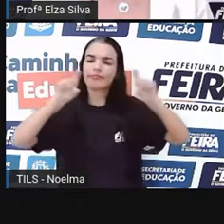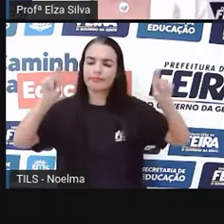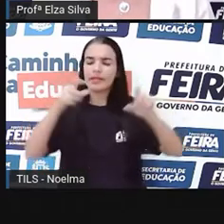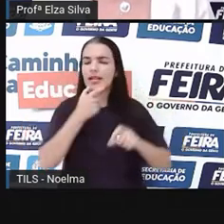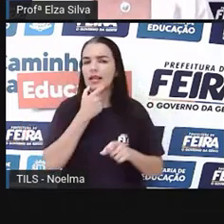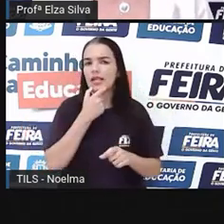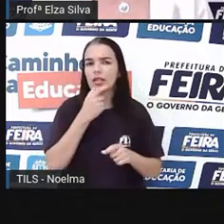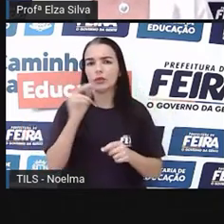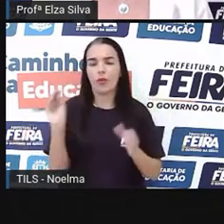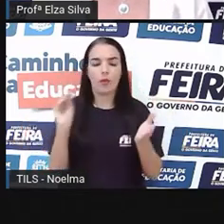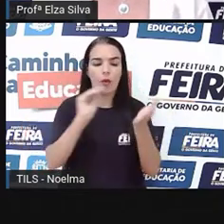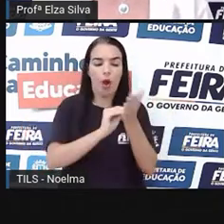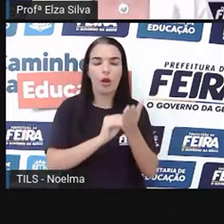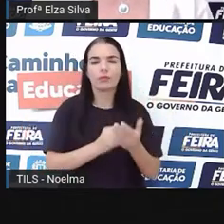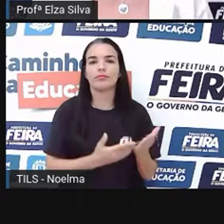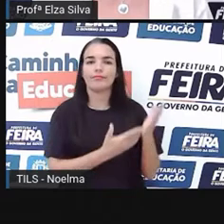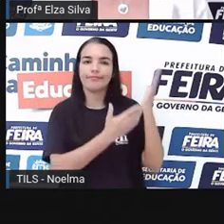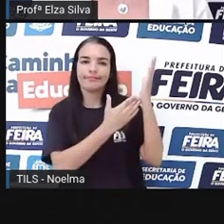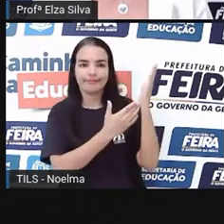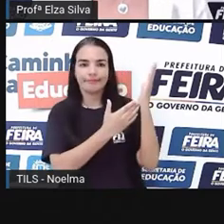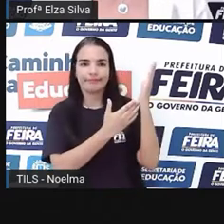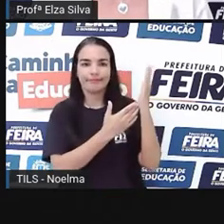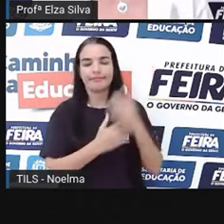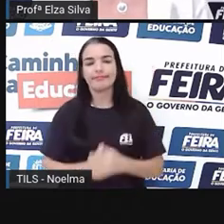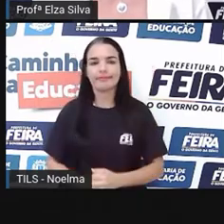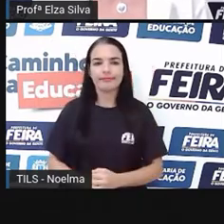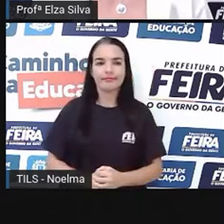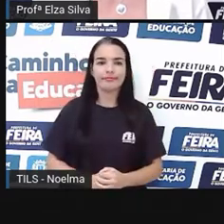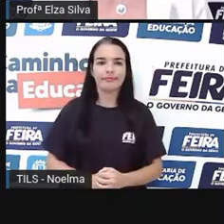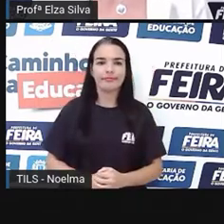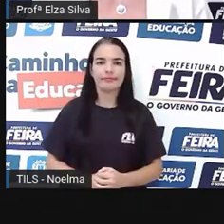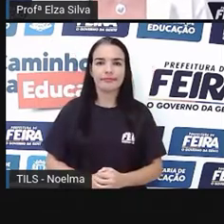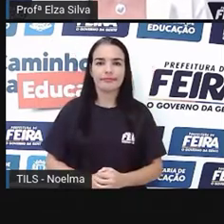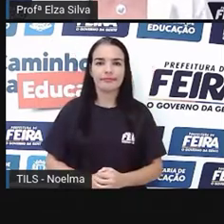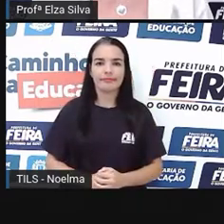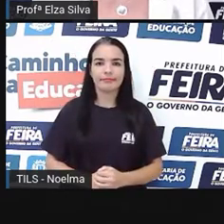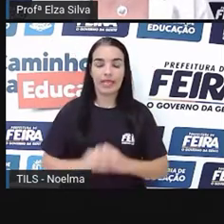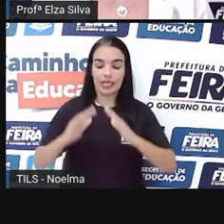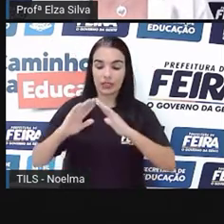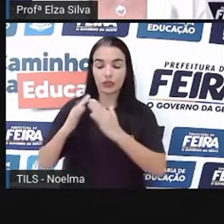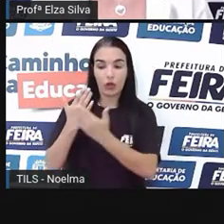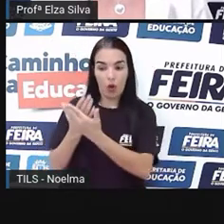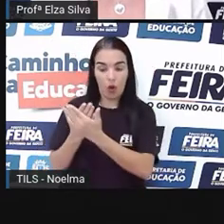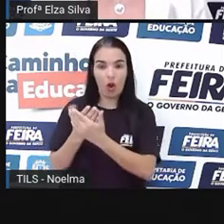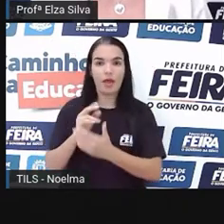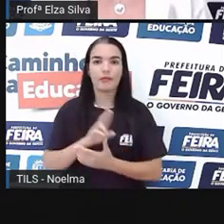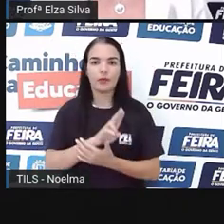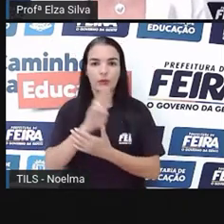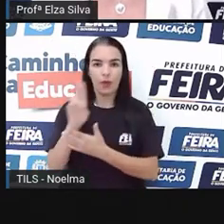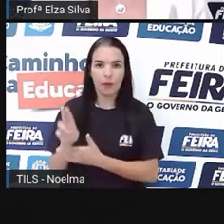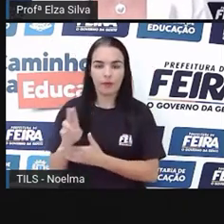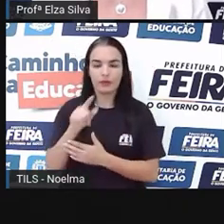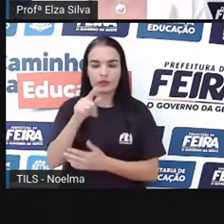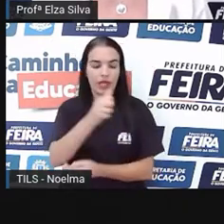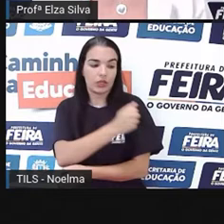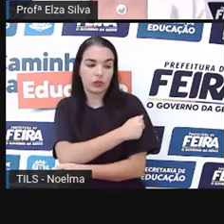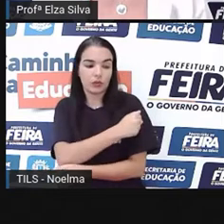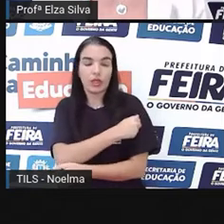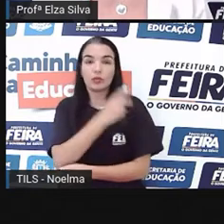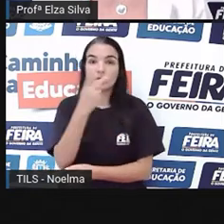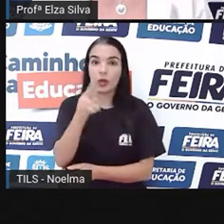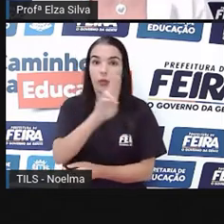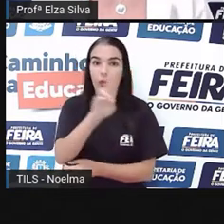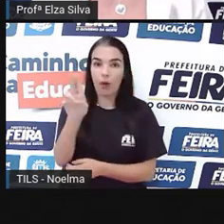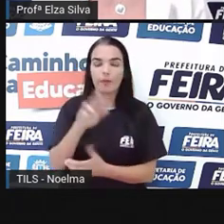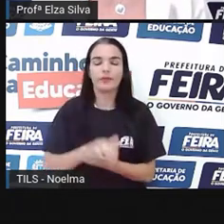inglês, coloque school, o nome da escola, student, o seu nome, grade, a série que você